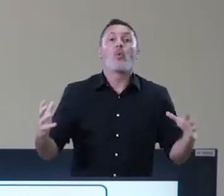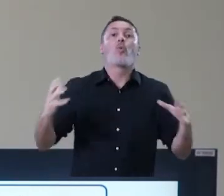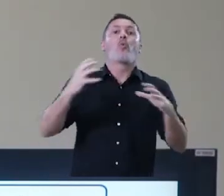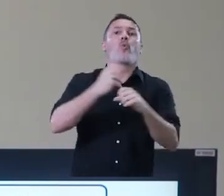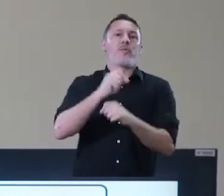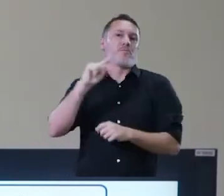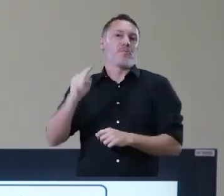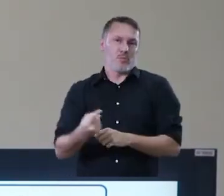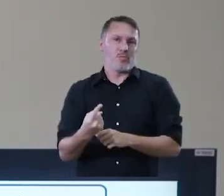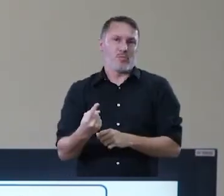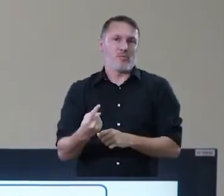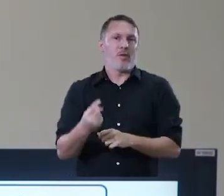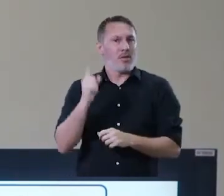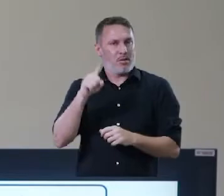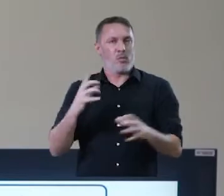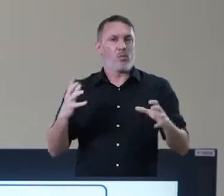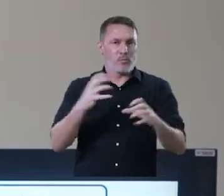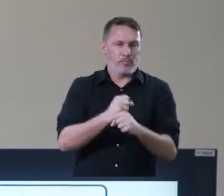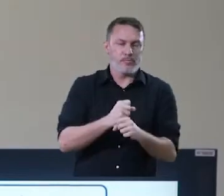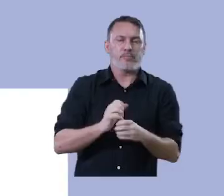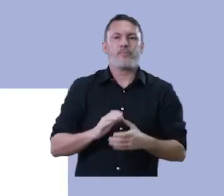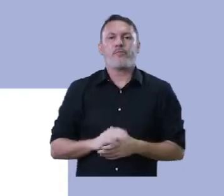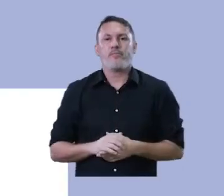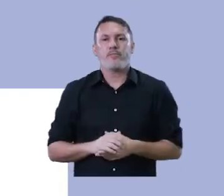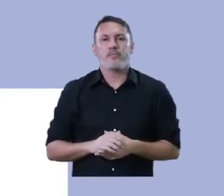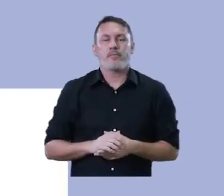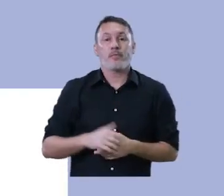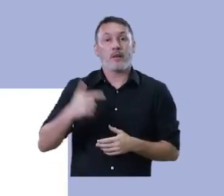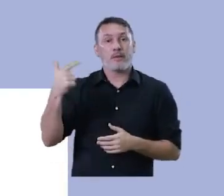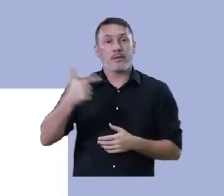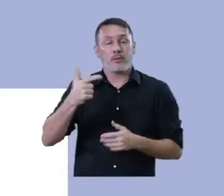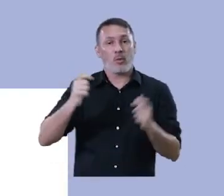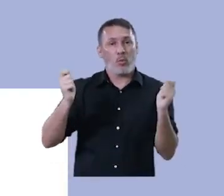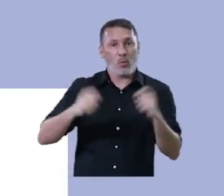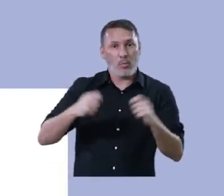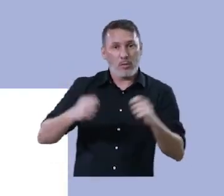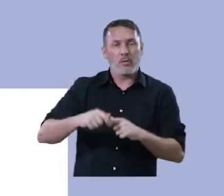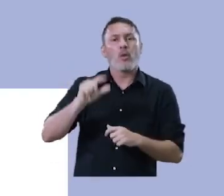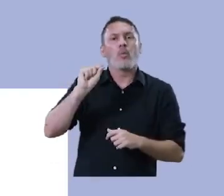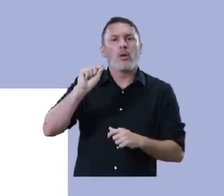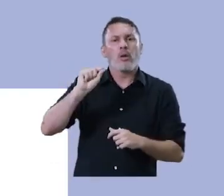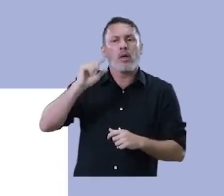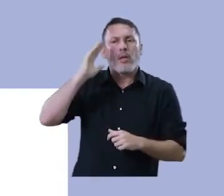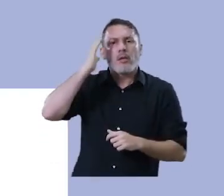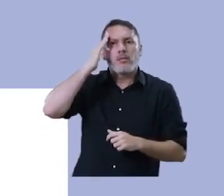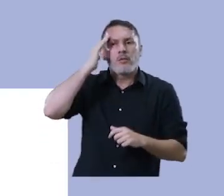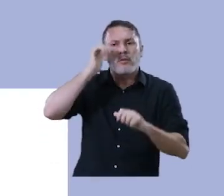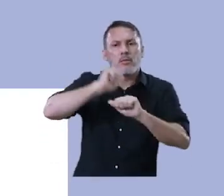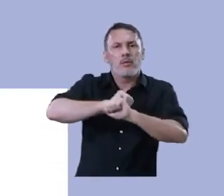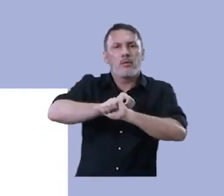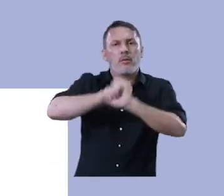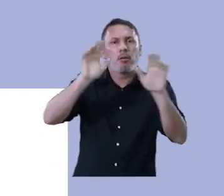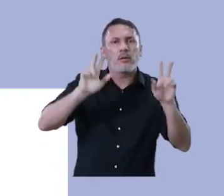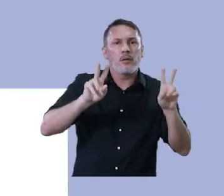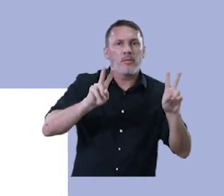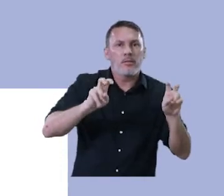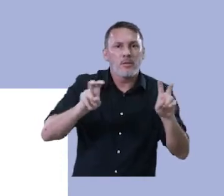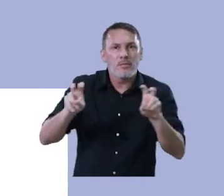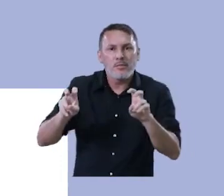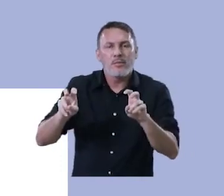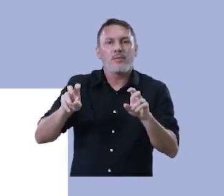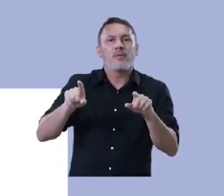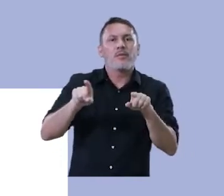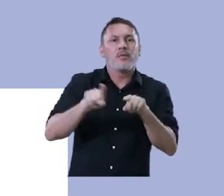final, vão totalizar 1.000 pontos. A segunda competência é o que nós chamamos de compreensão do tema e